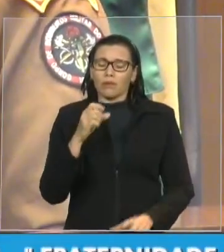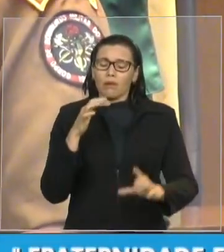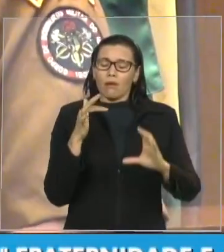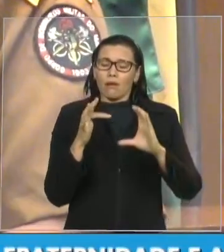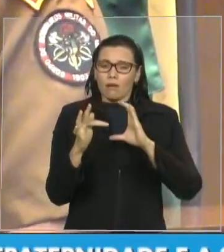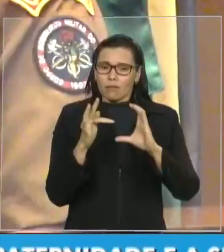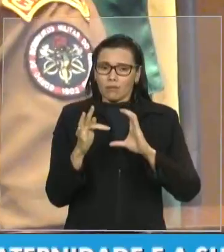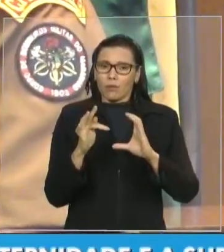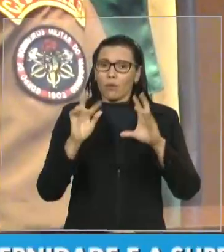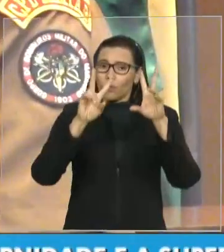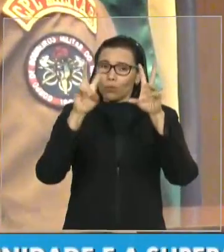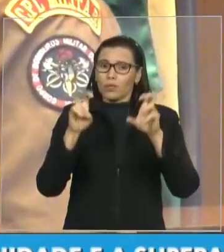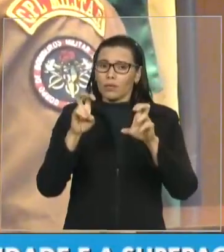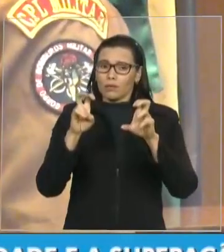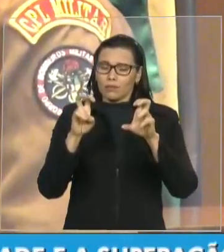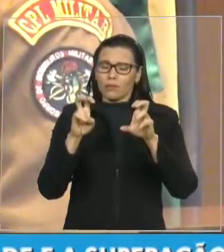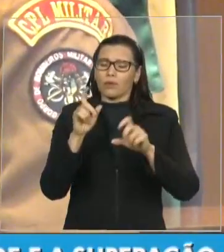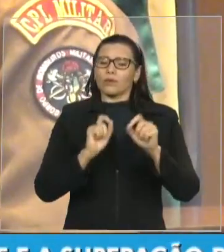é